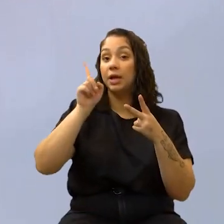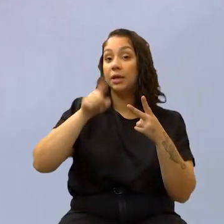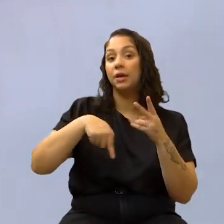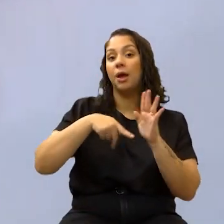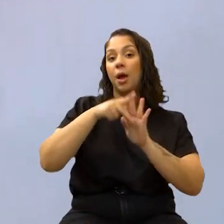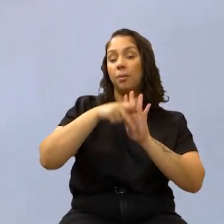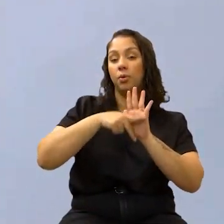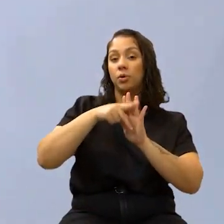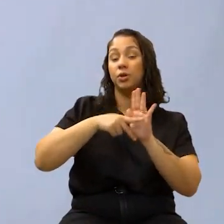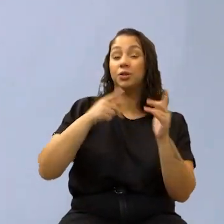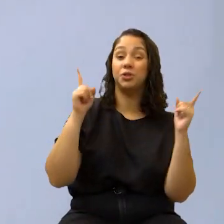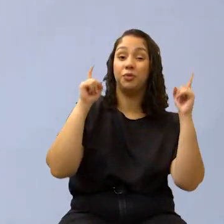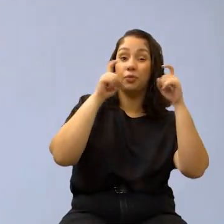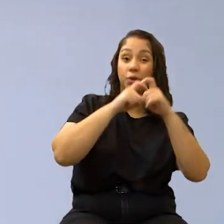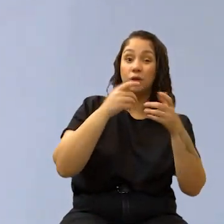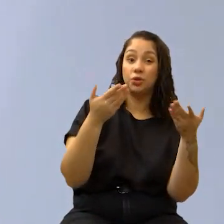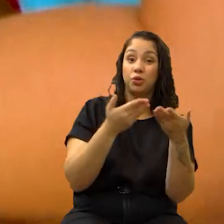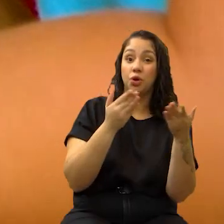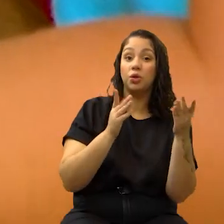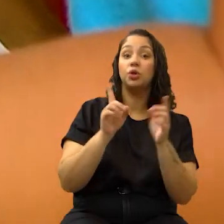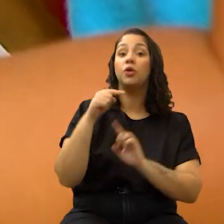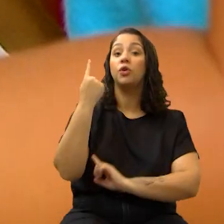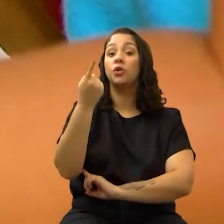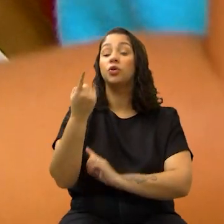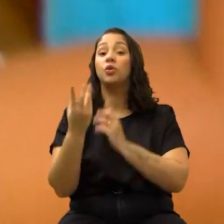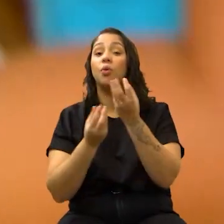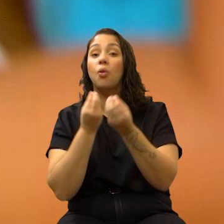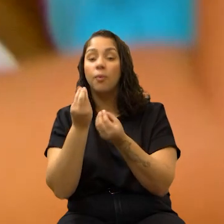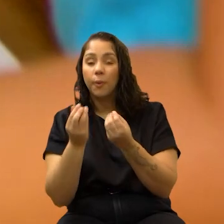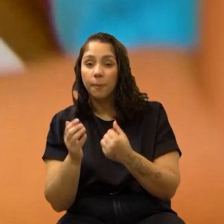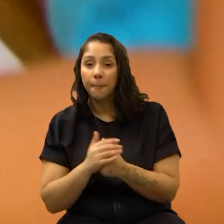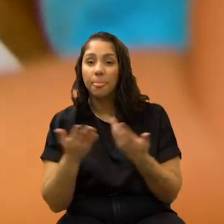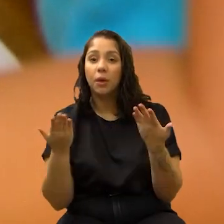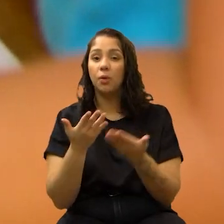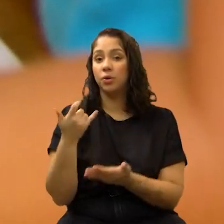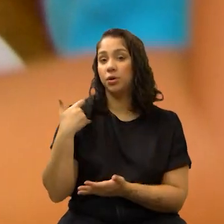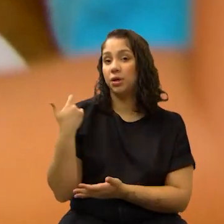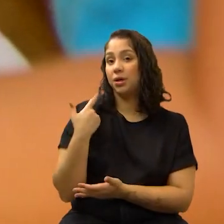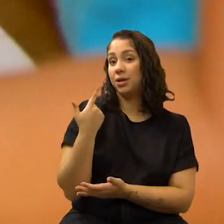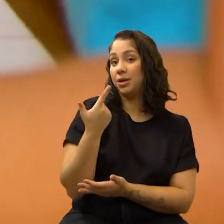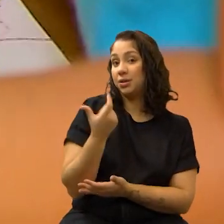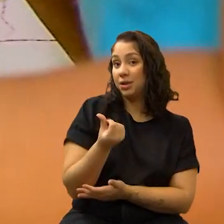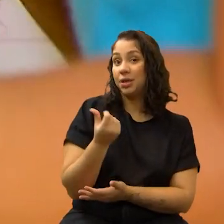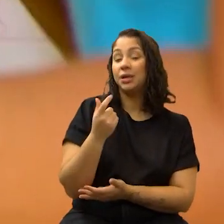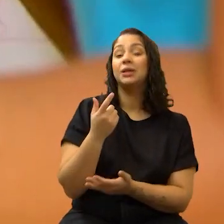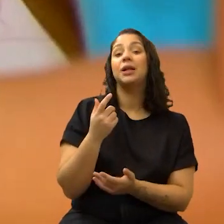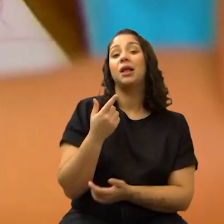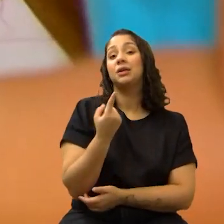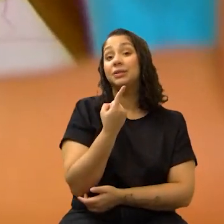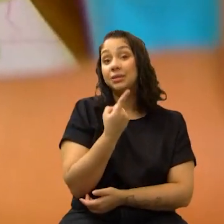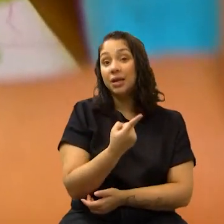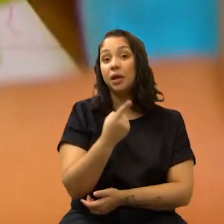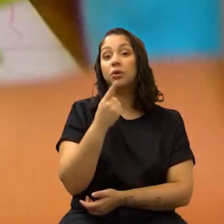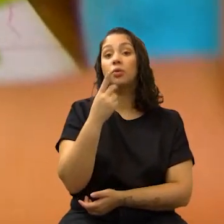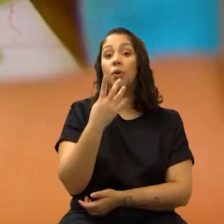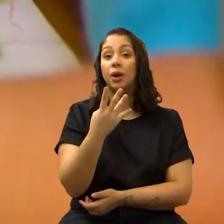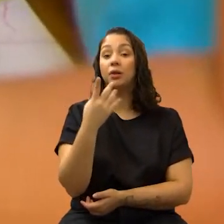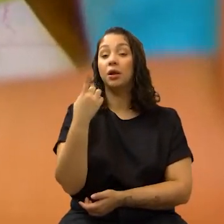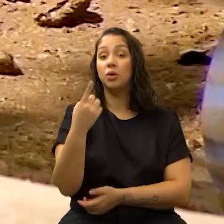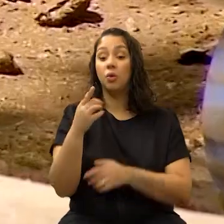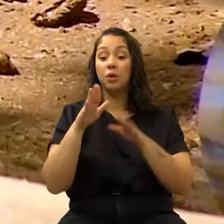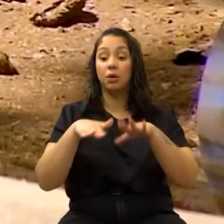hoje em possibilidades de futuro. Com 16 anos em ação, 191 crianças já